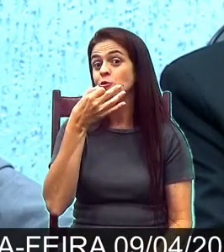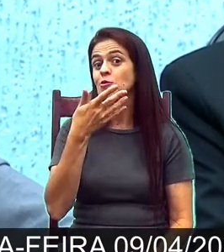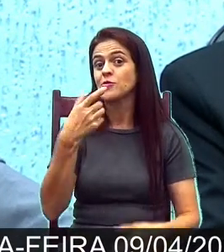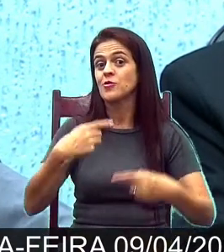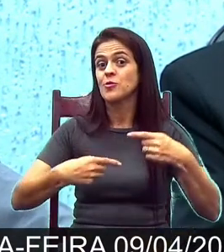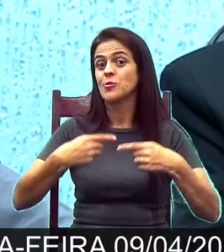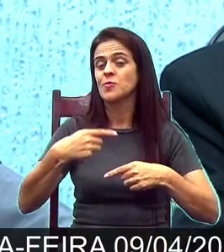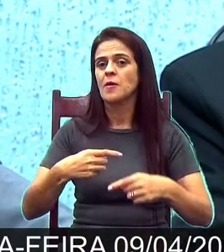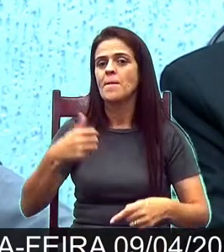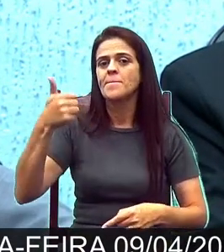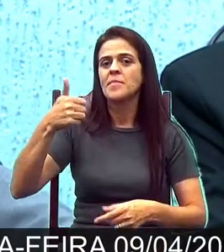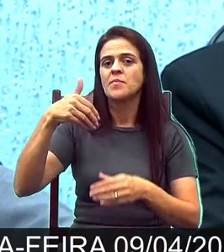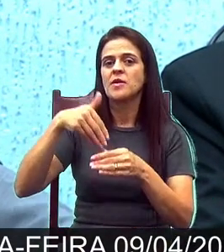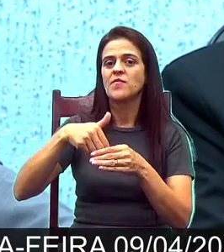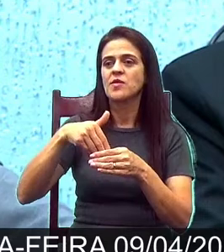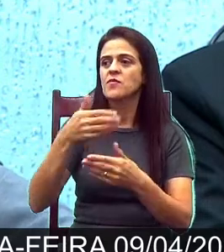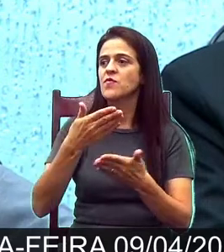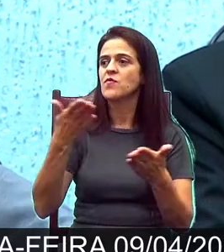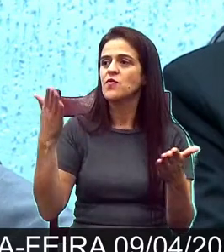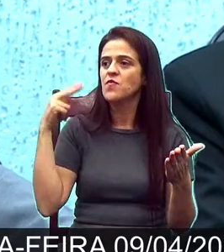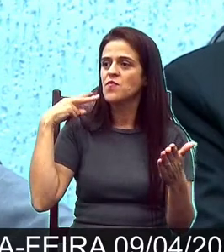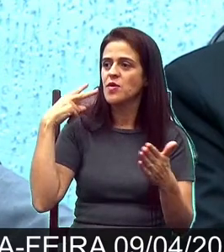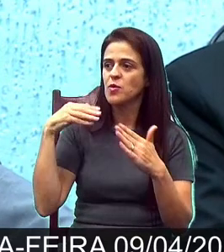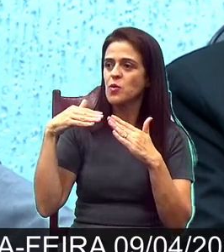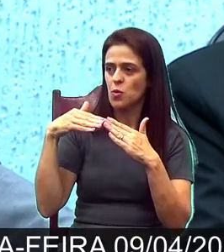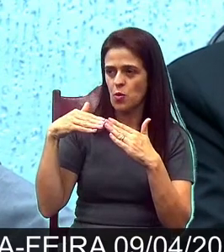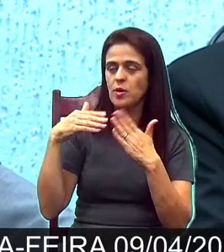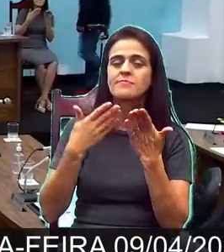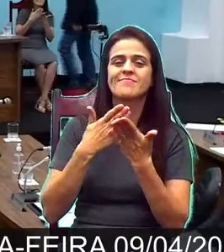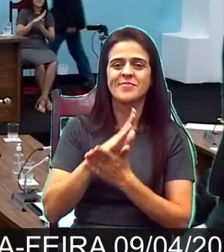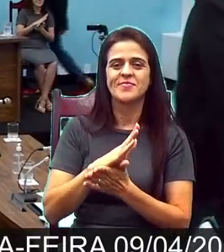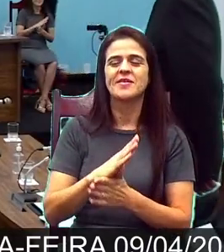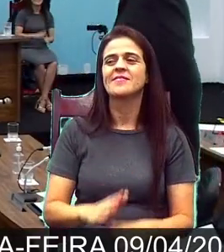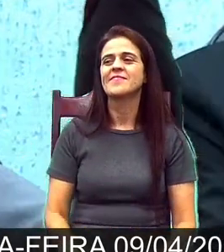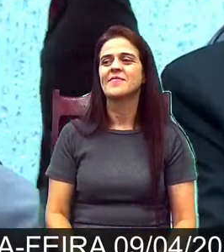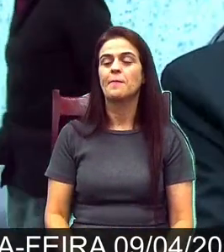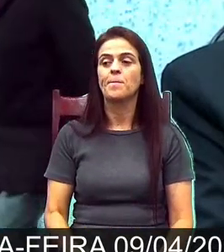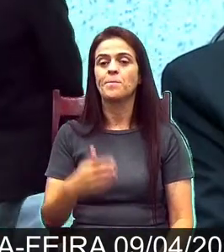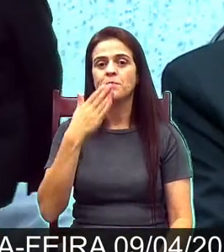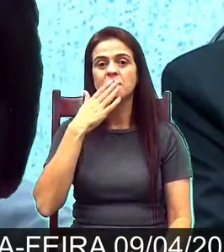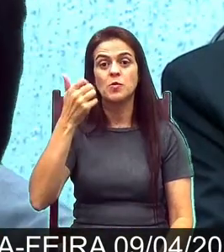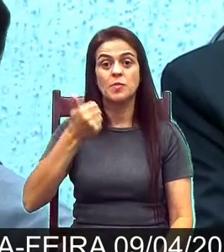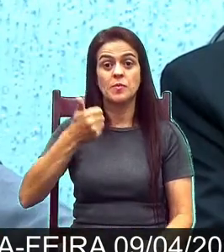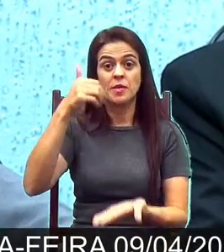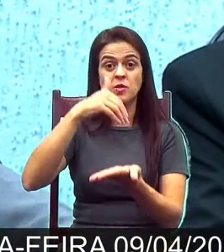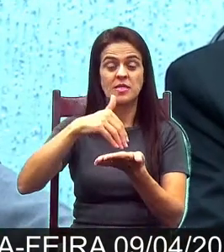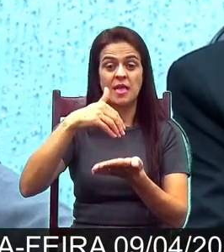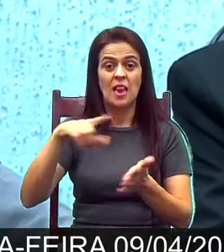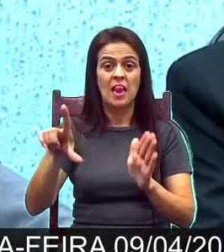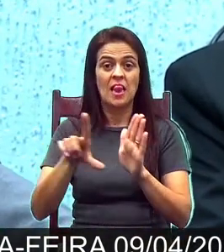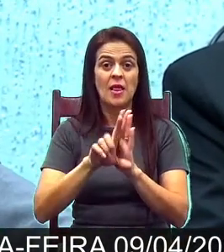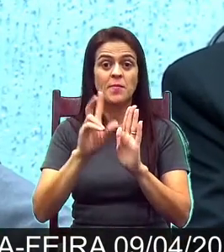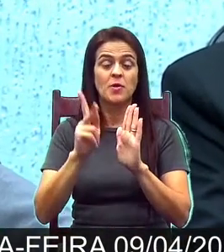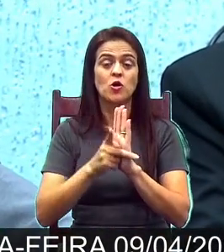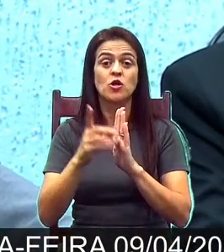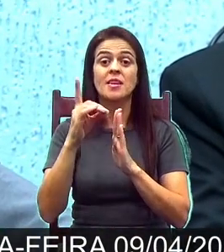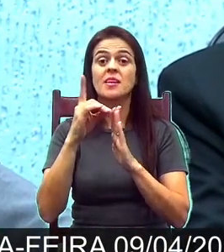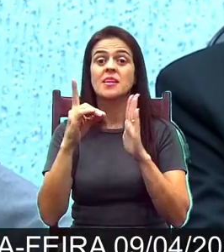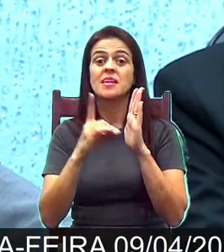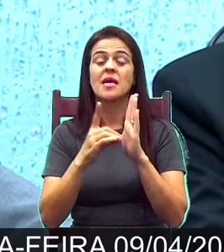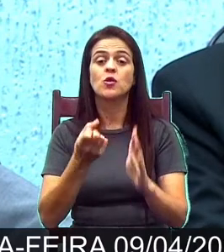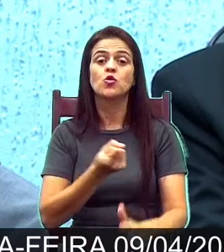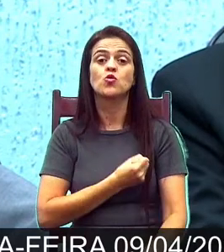Projeto em primeira votação. Aqueles que estiverem de acordo, permaneçam como estão. Aprovado. Peço ao primeiro secretário que faça a leitura da emenda do projeto de decreto legislativo